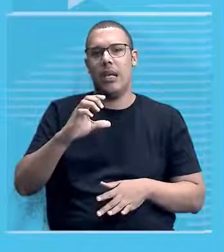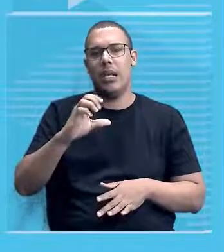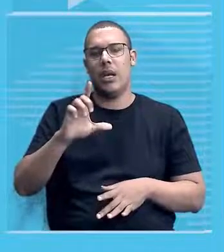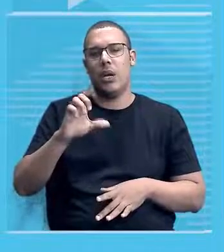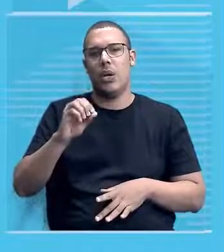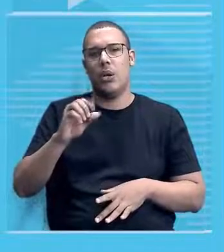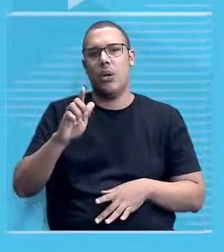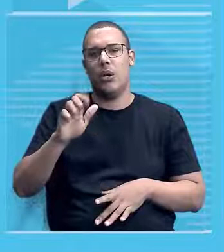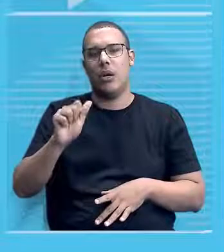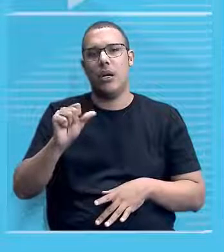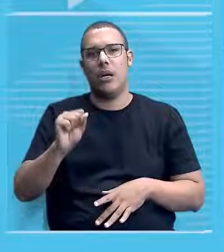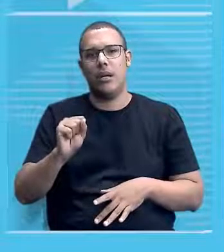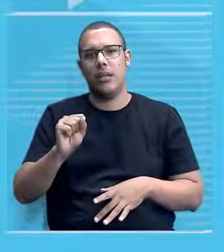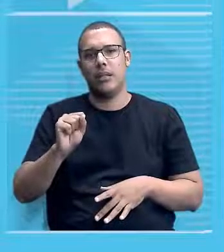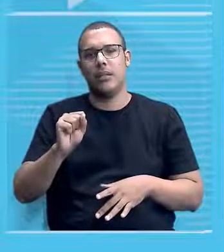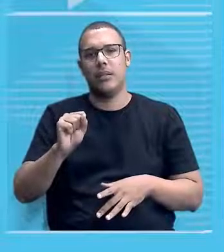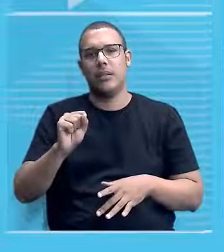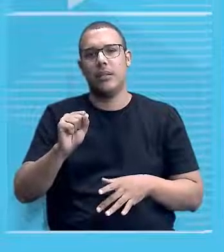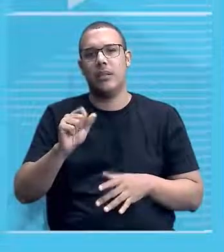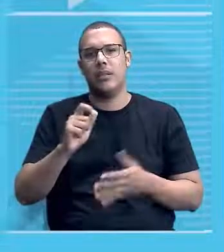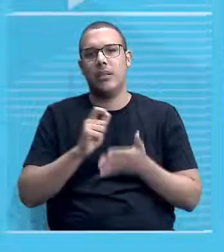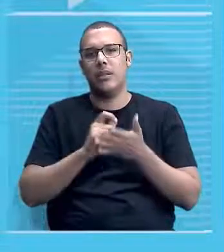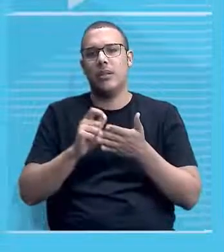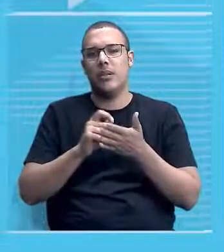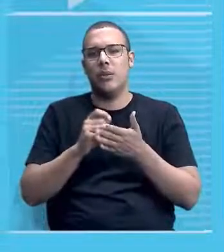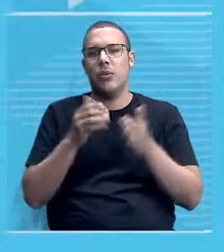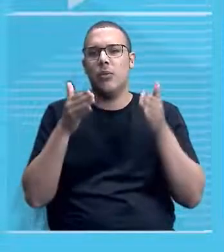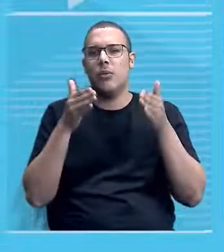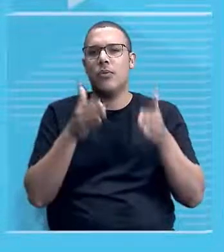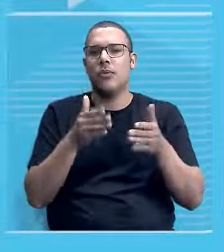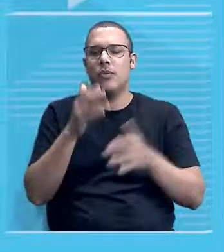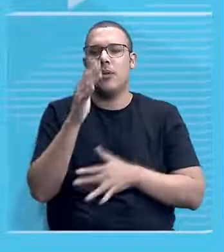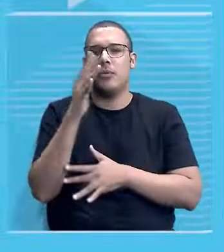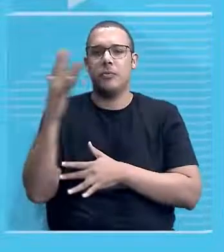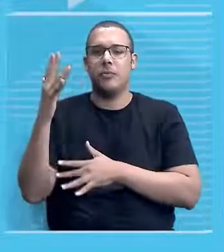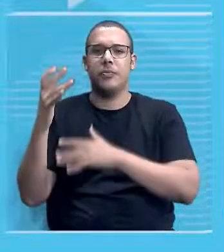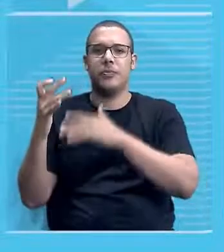são composições voltadas para a natureza